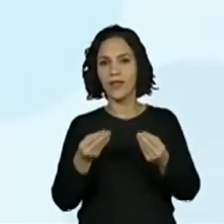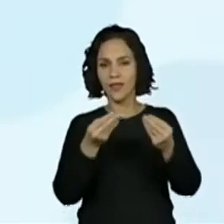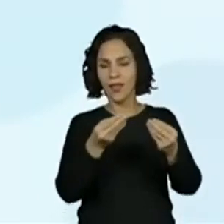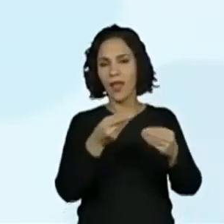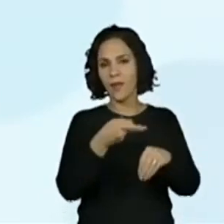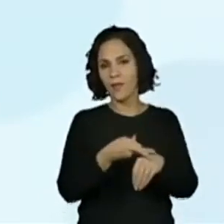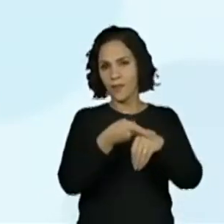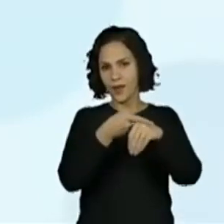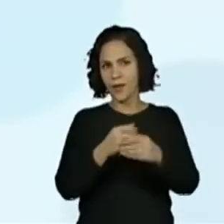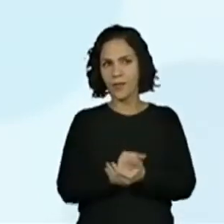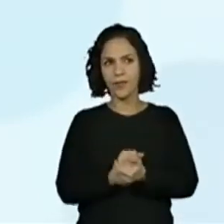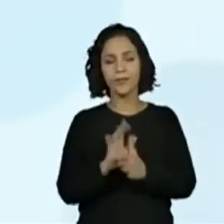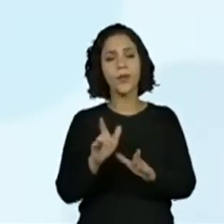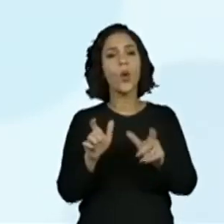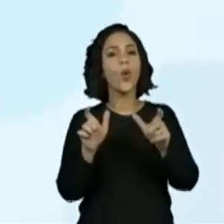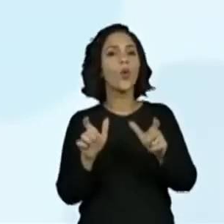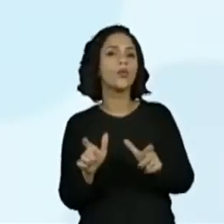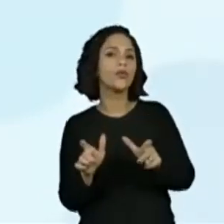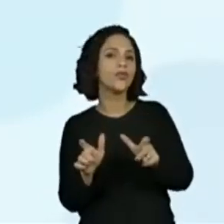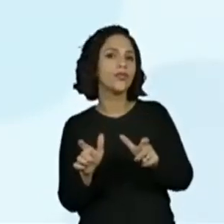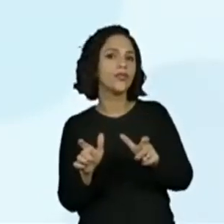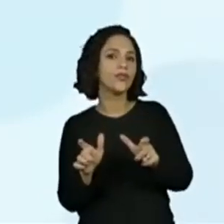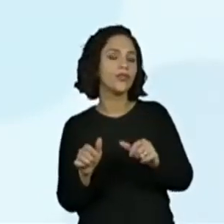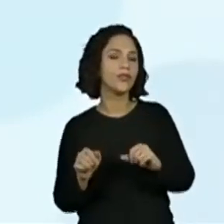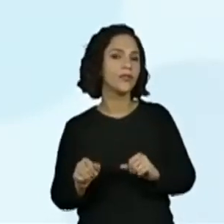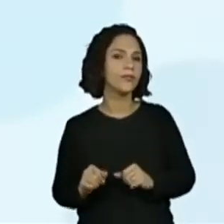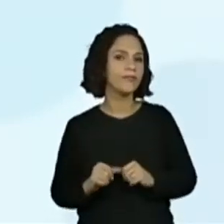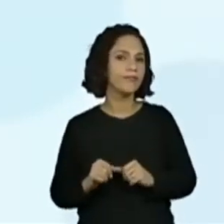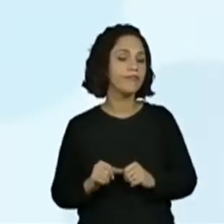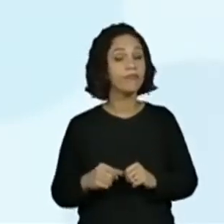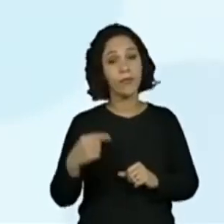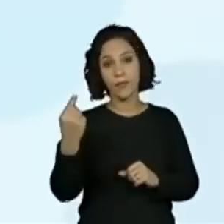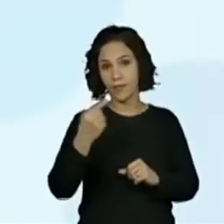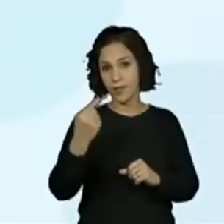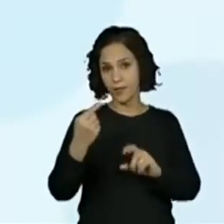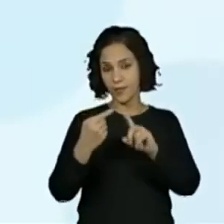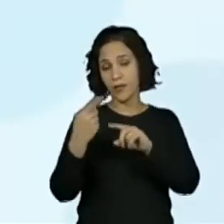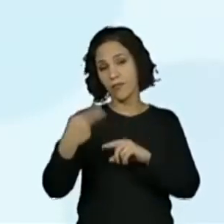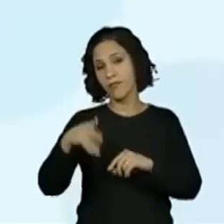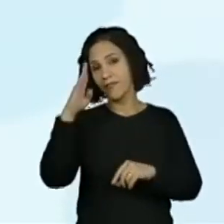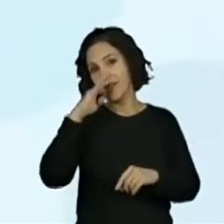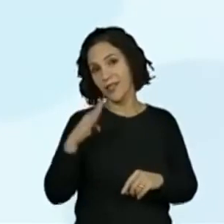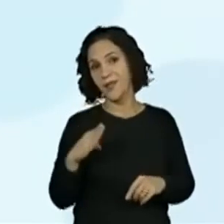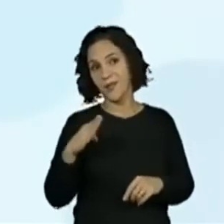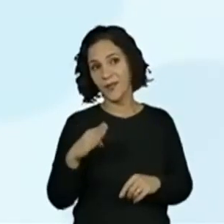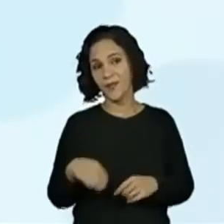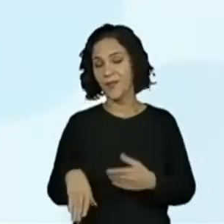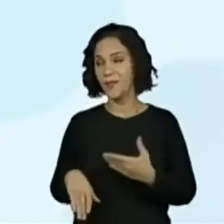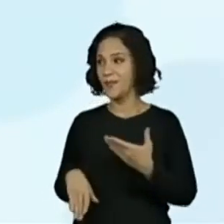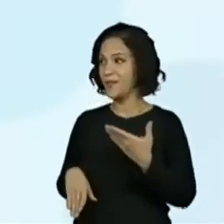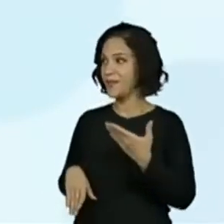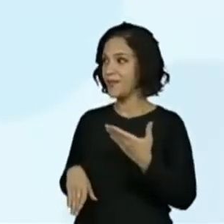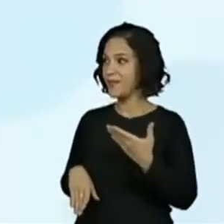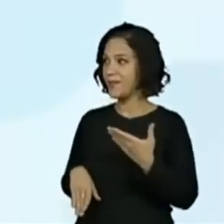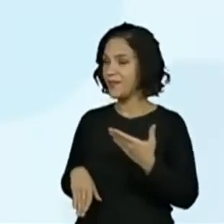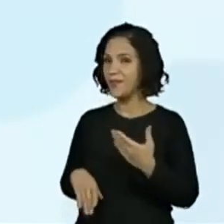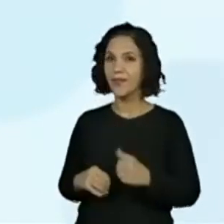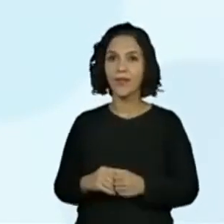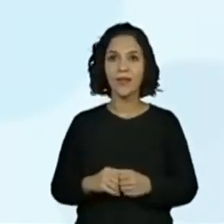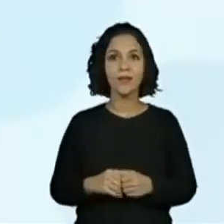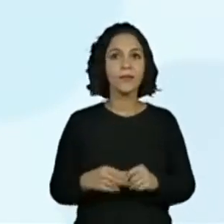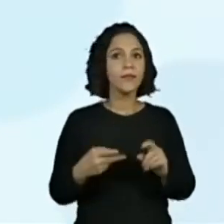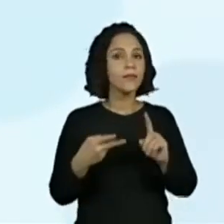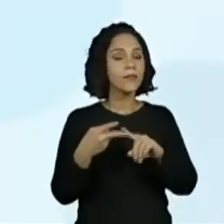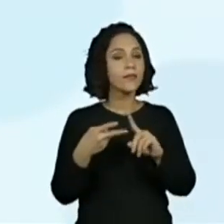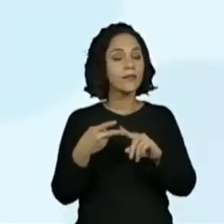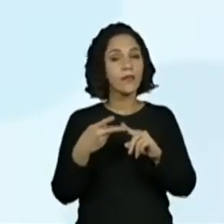prêmio. E onde aconteceu? A primeira foi no Brasil, né? Sim, os estudos foram feitos aqui no Brasil e a gente